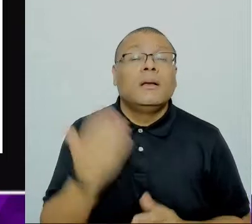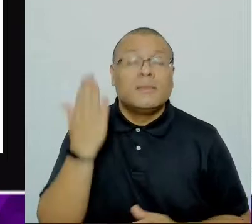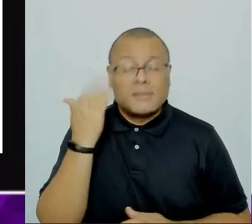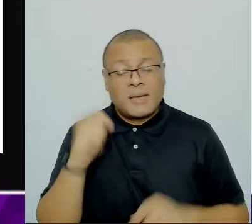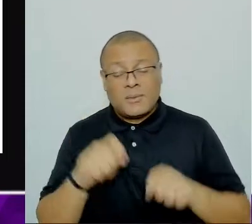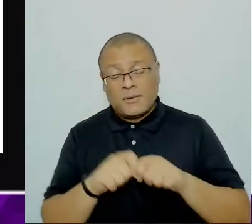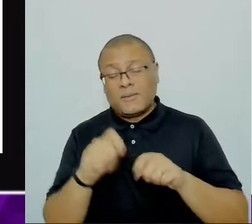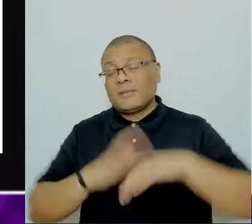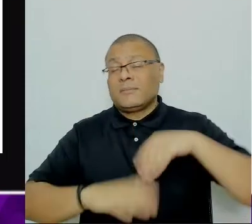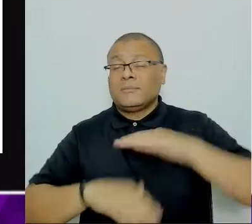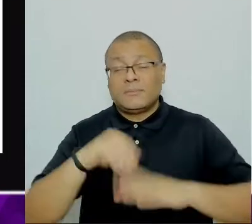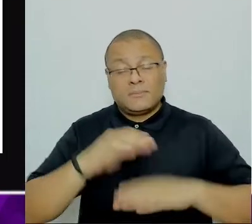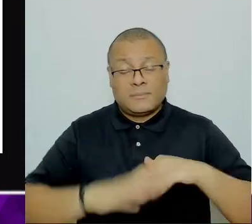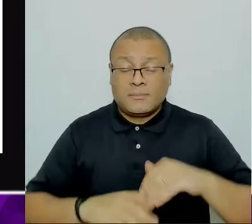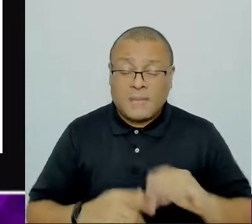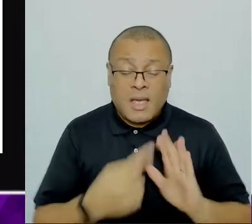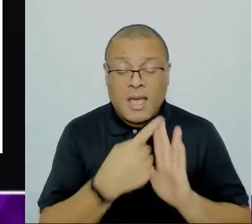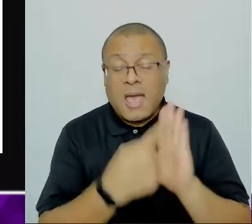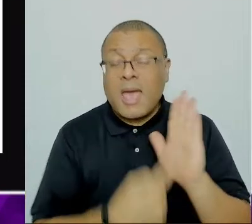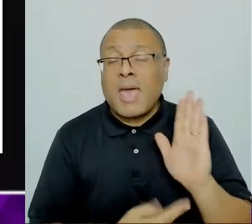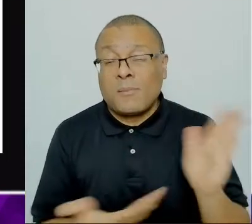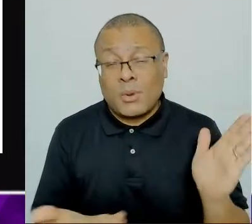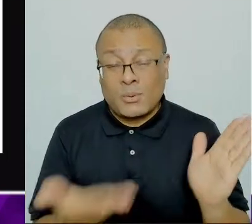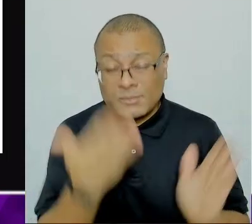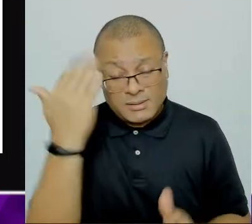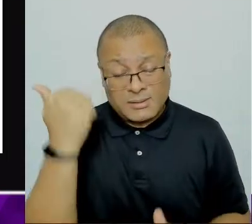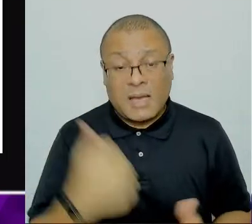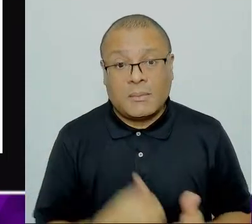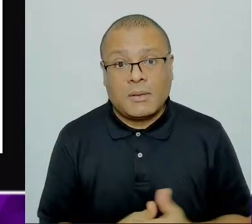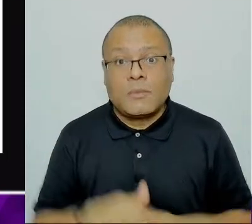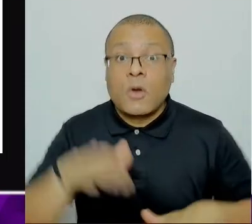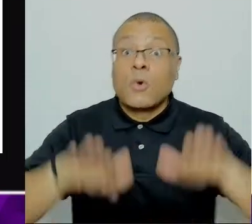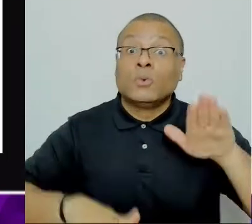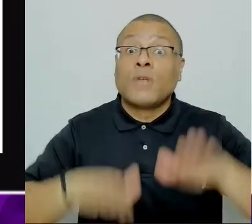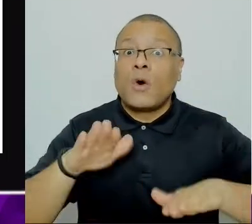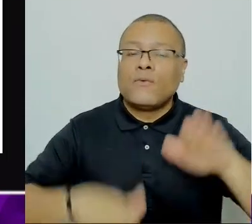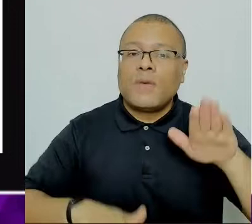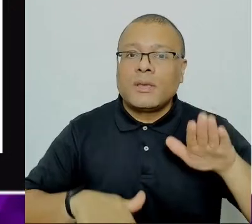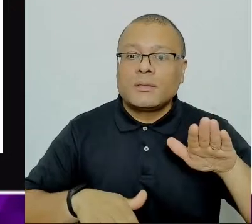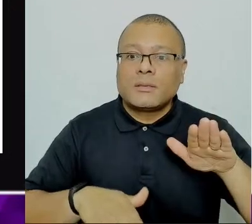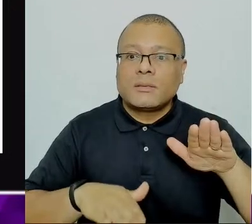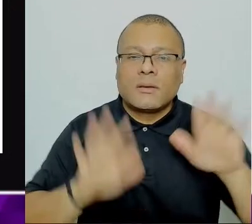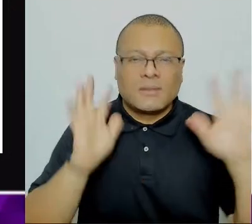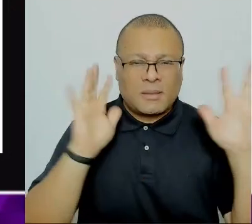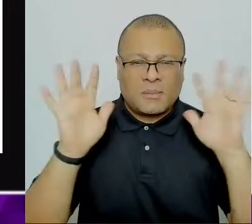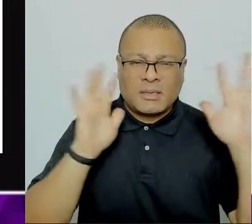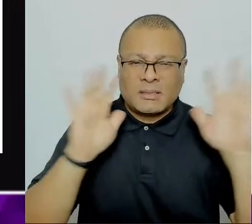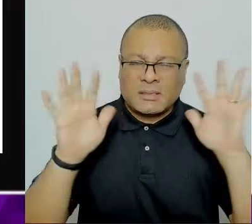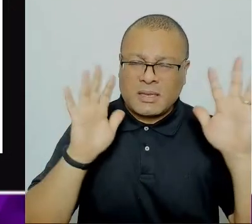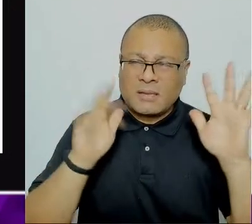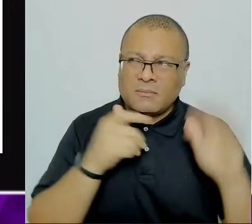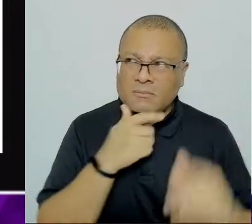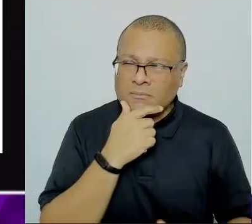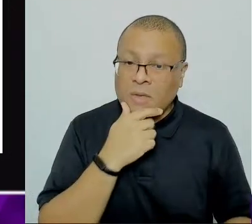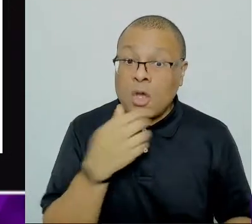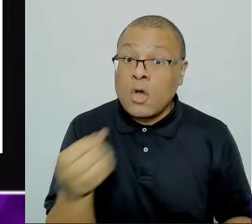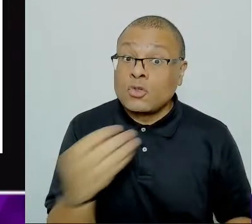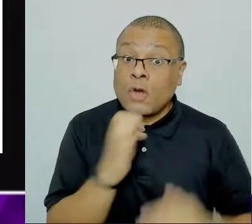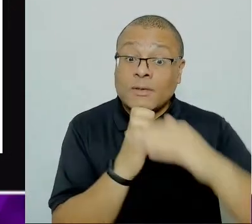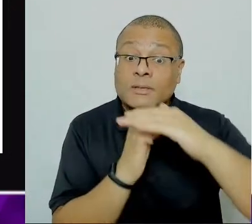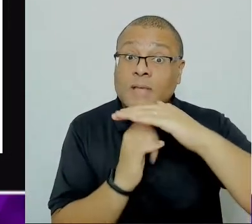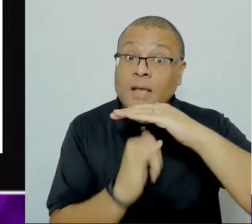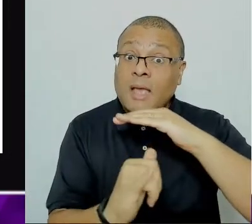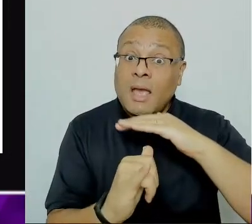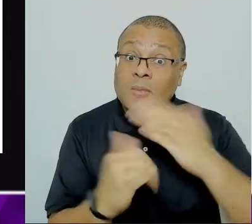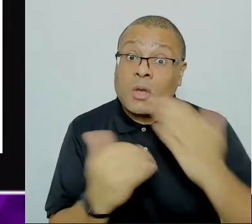isso, talvez a Apple. Ou talvez vai sair daqui, alguém vai estar pensando, vai sair aqui uma nova startup, uma nova fintech.